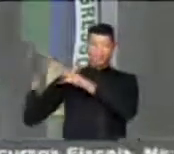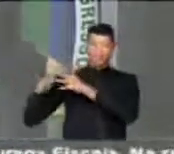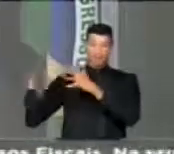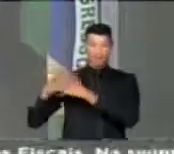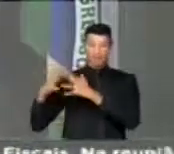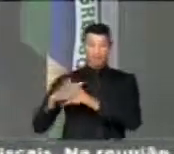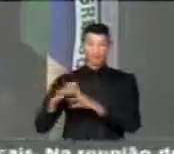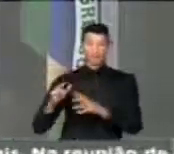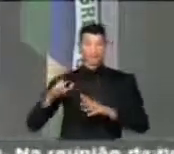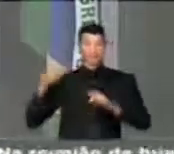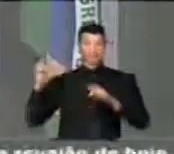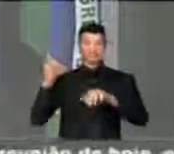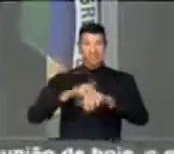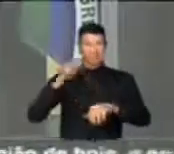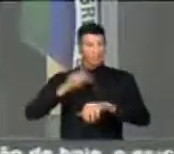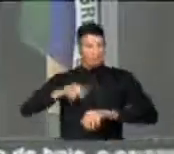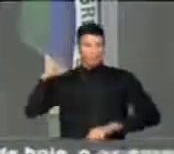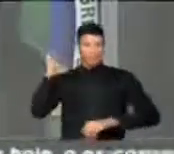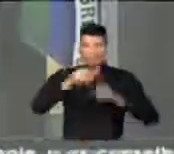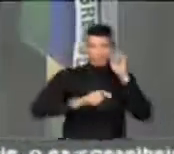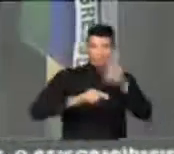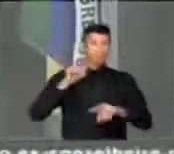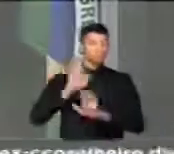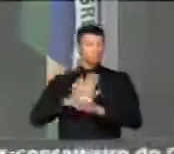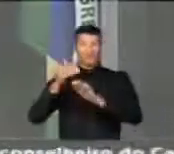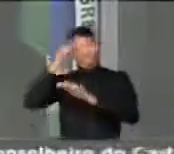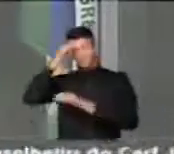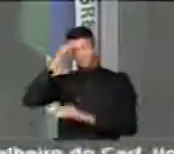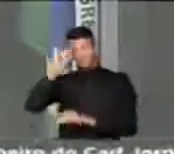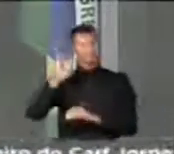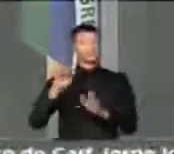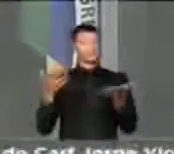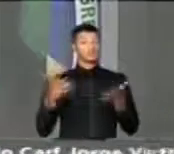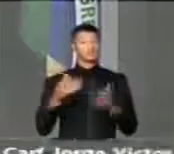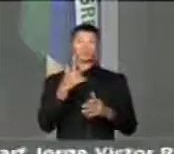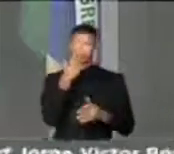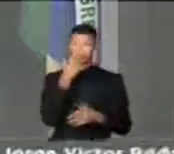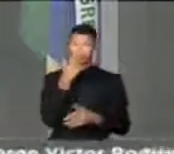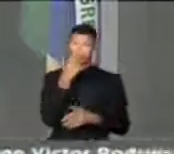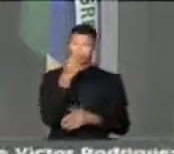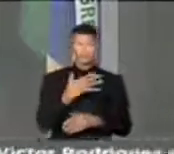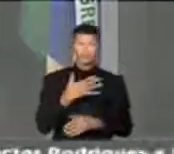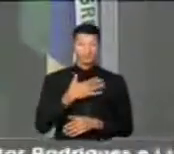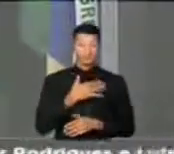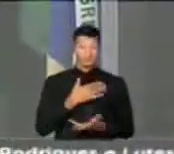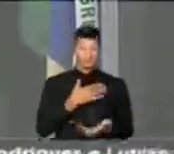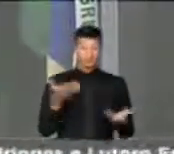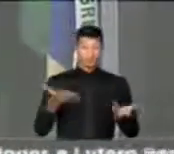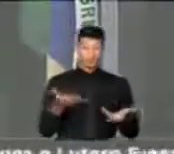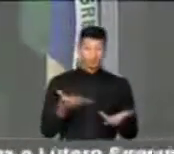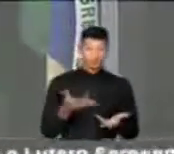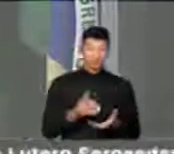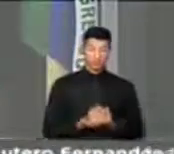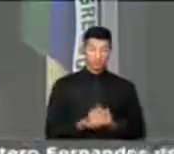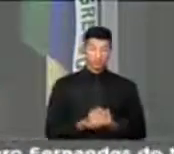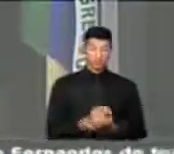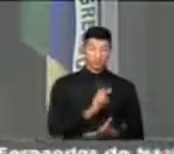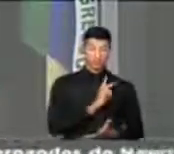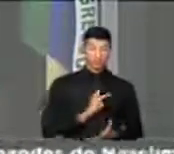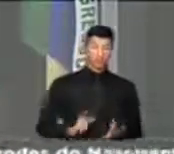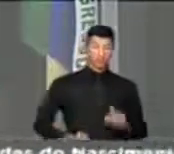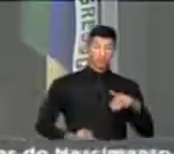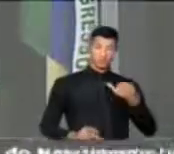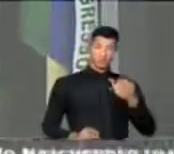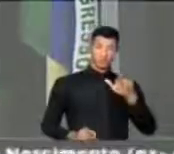de partidários de cada um dos lados. Por incrível que pareça, meu caro presidente